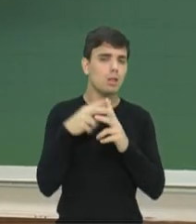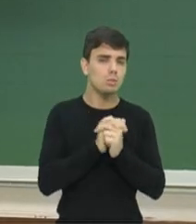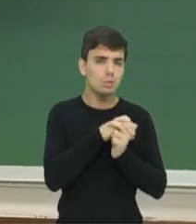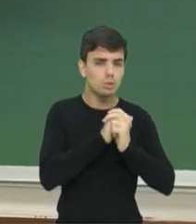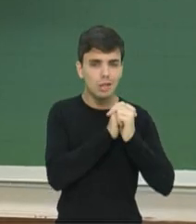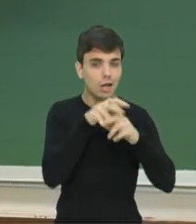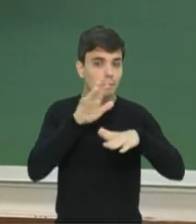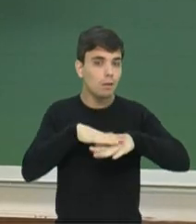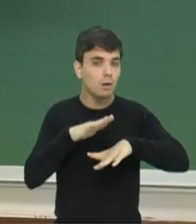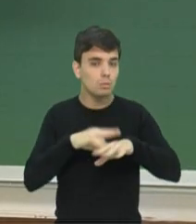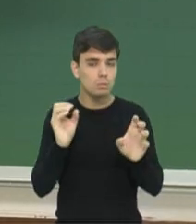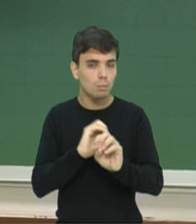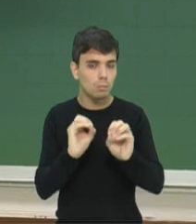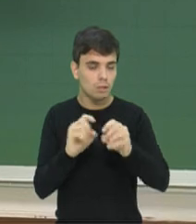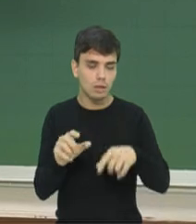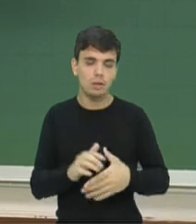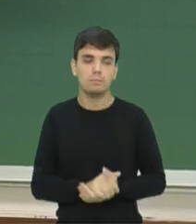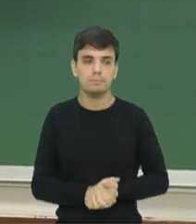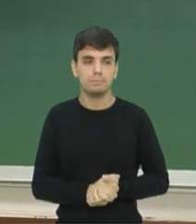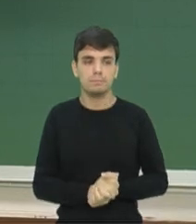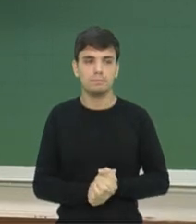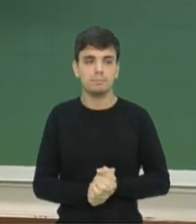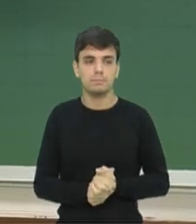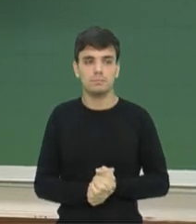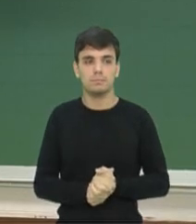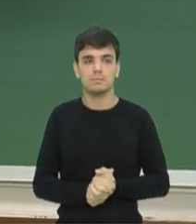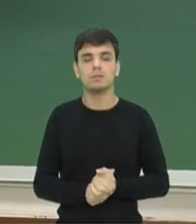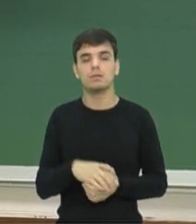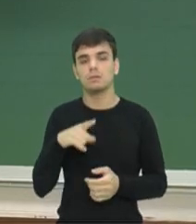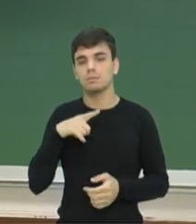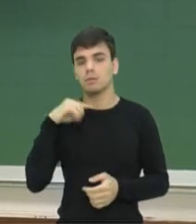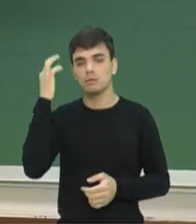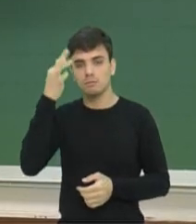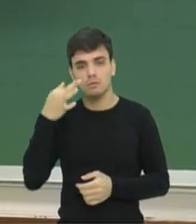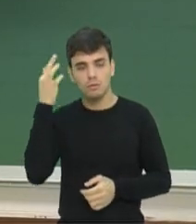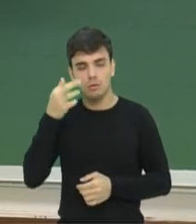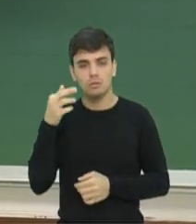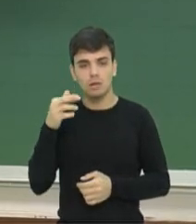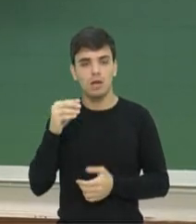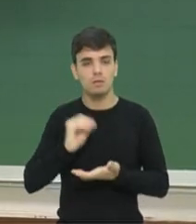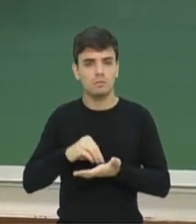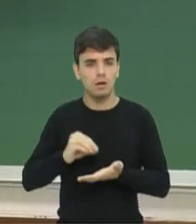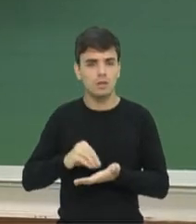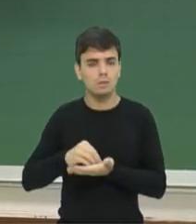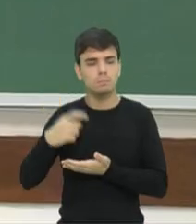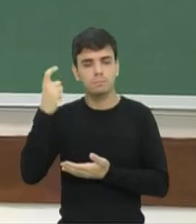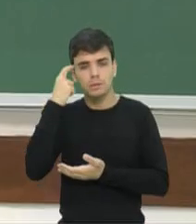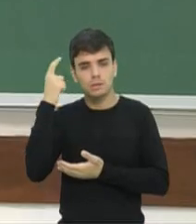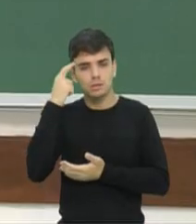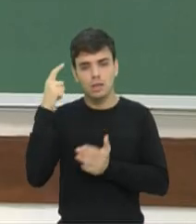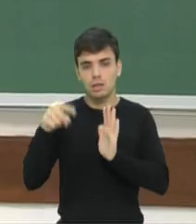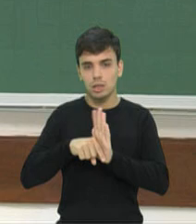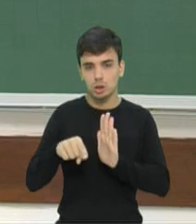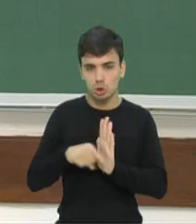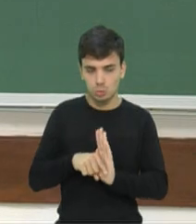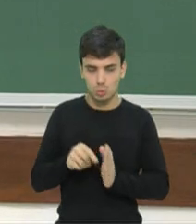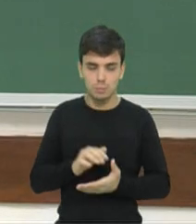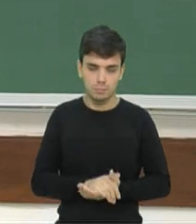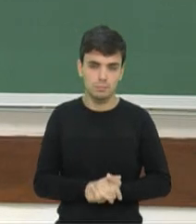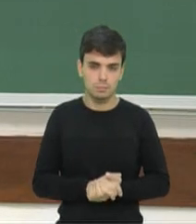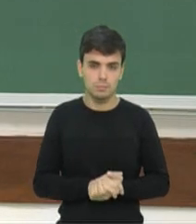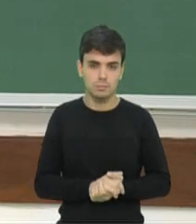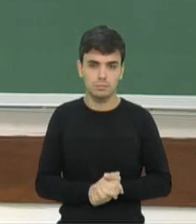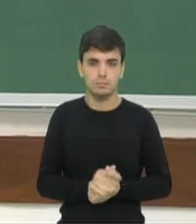parte filosófica do karatê, que é a ausência de pensamentos negativos e inferiores, né? Então tudo vem do sufixo